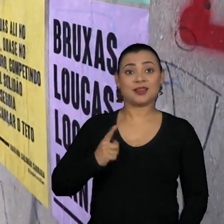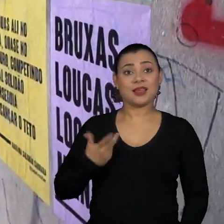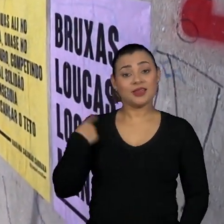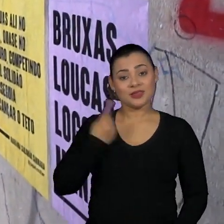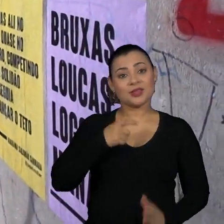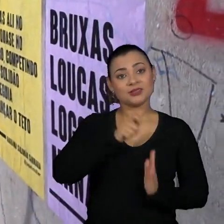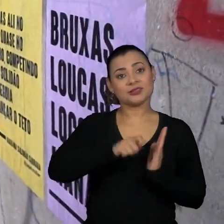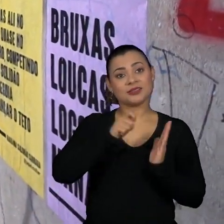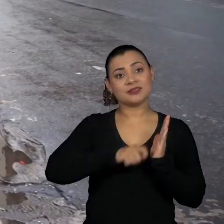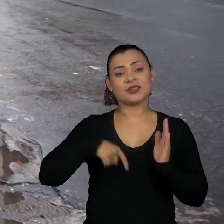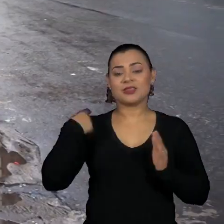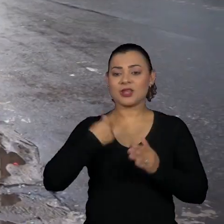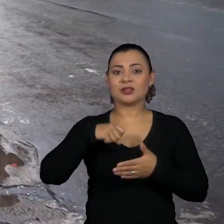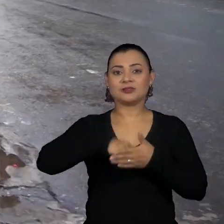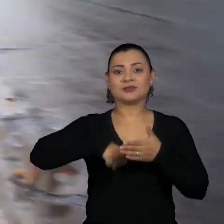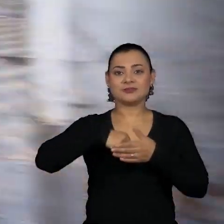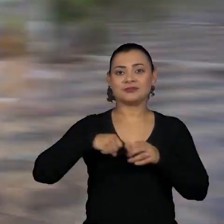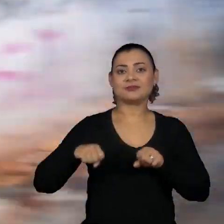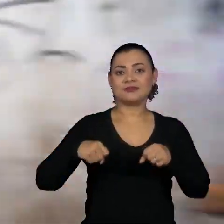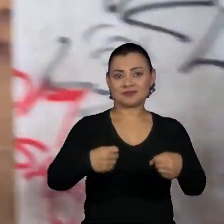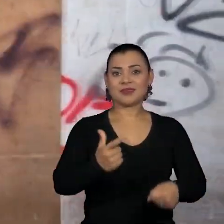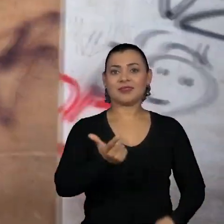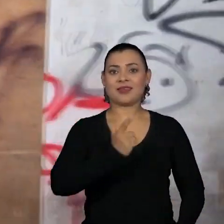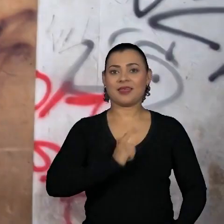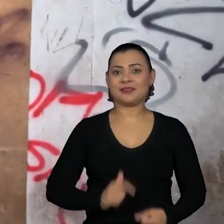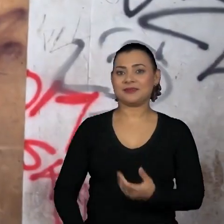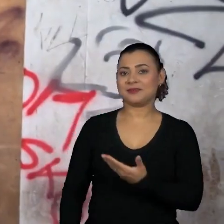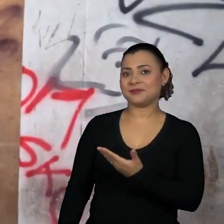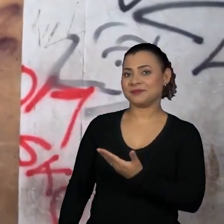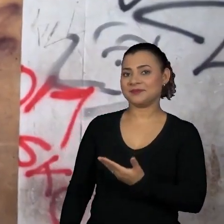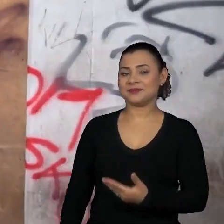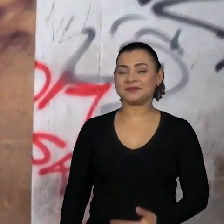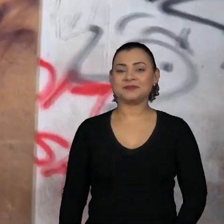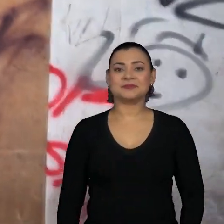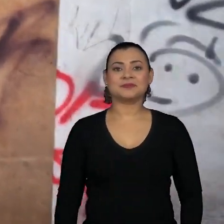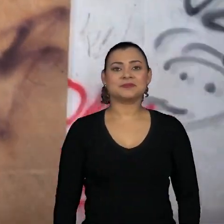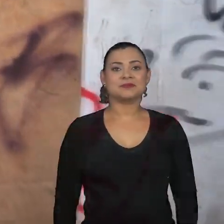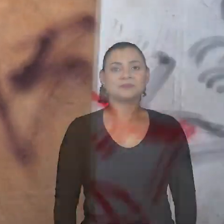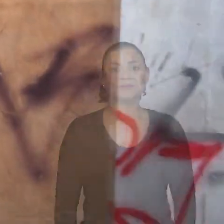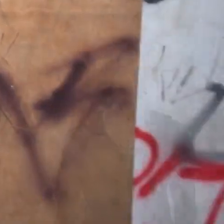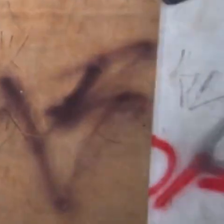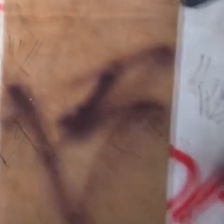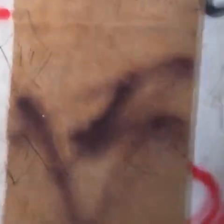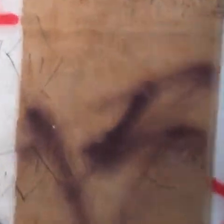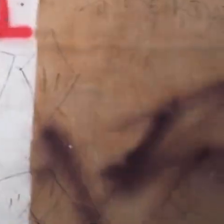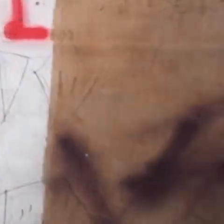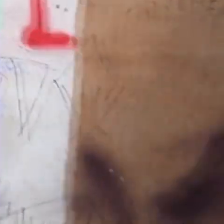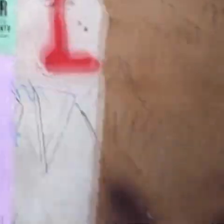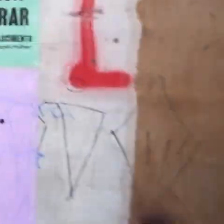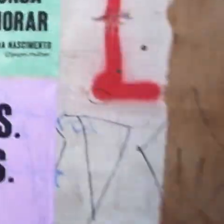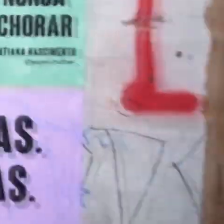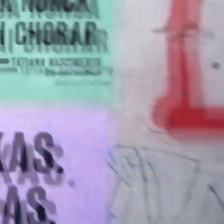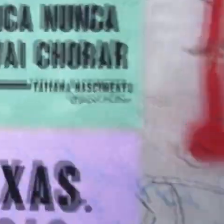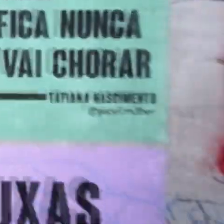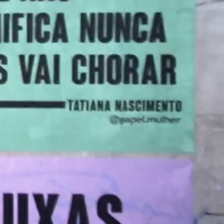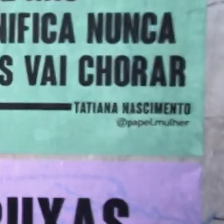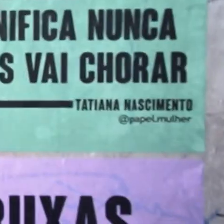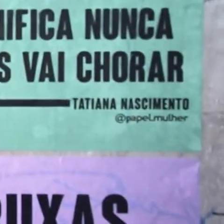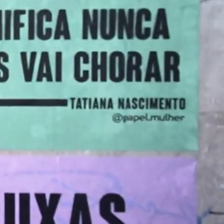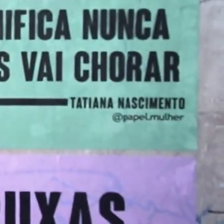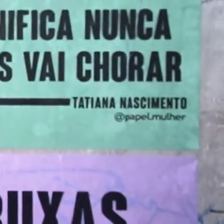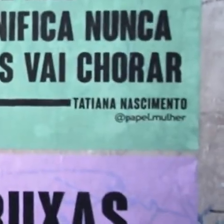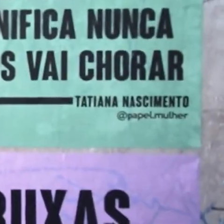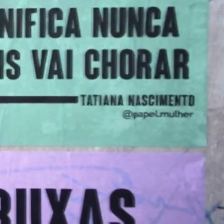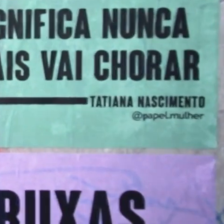escrevendo, que estamos protestando. Get out, fight, trouble in the streets. Watch out,